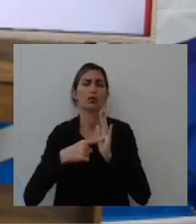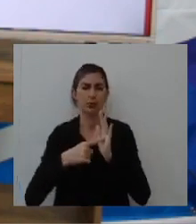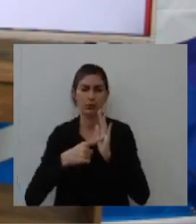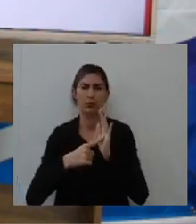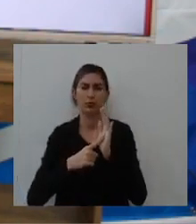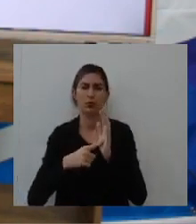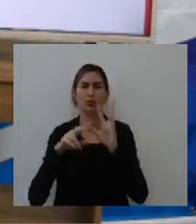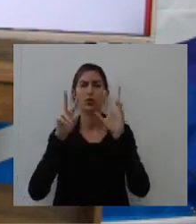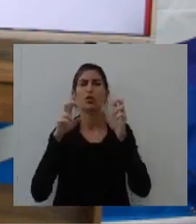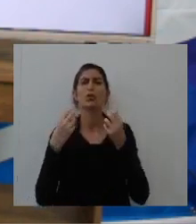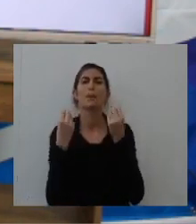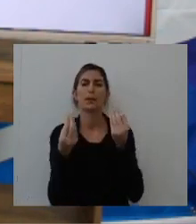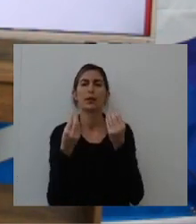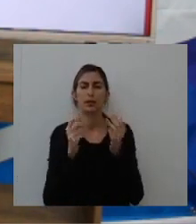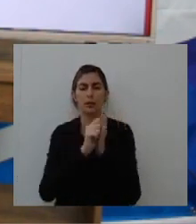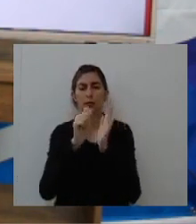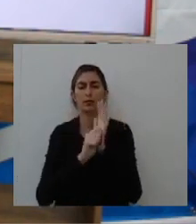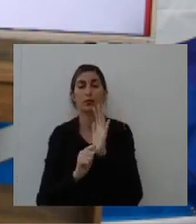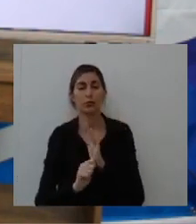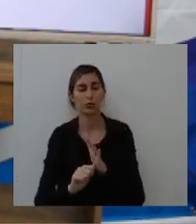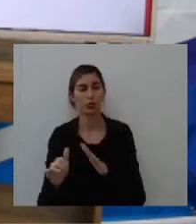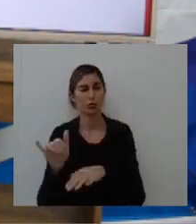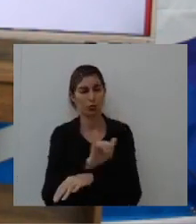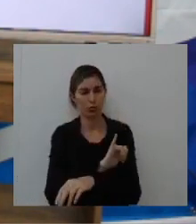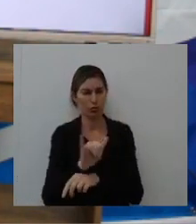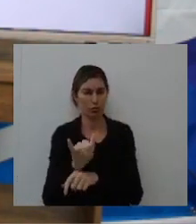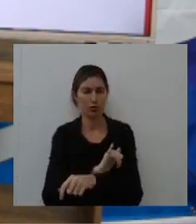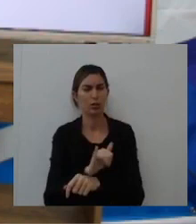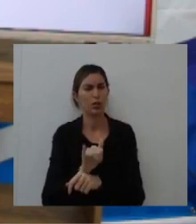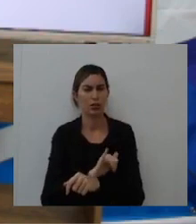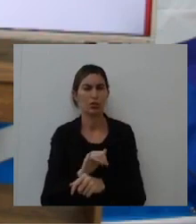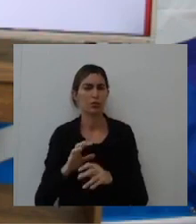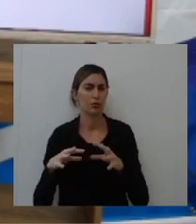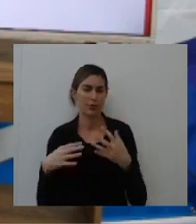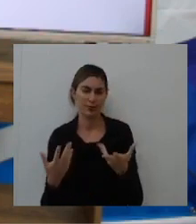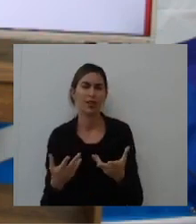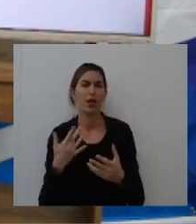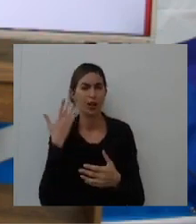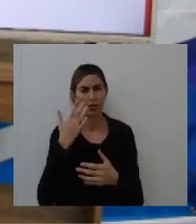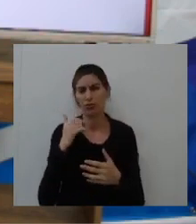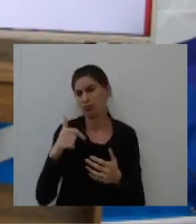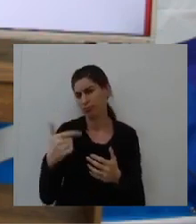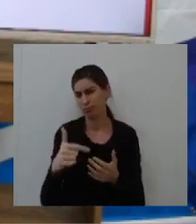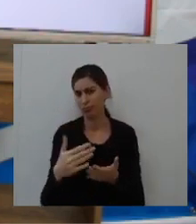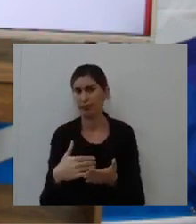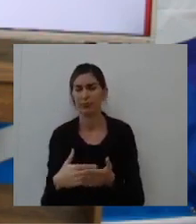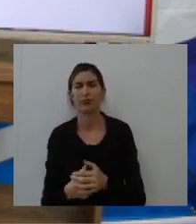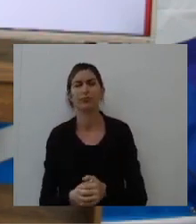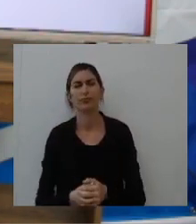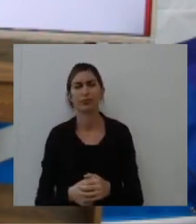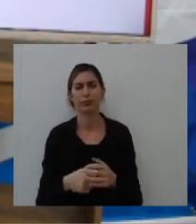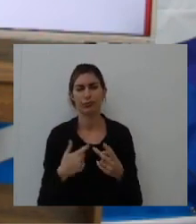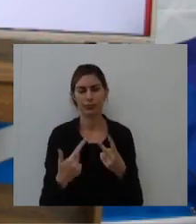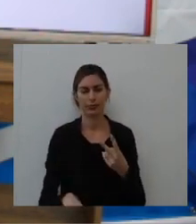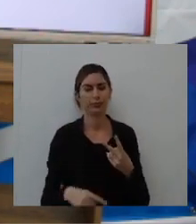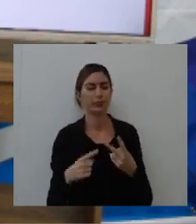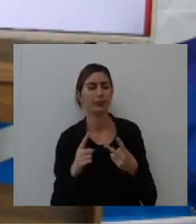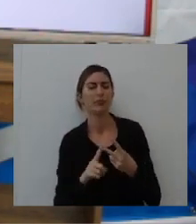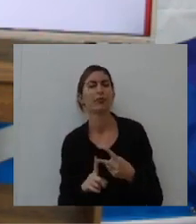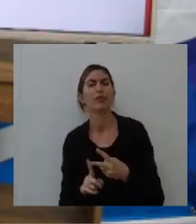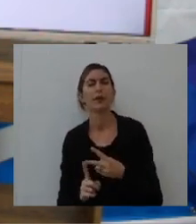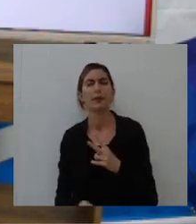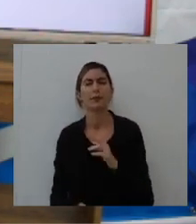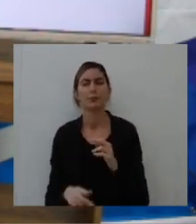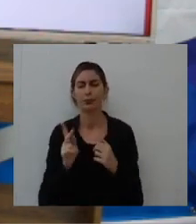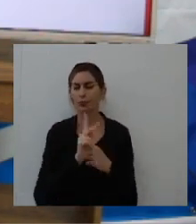sendo escrito. Mas assim, uma estratégia, um livro com todas as estratégias, eu acho que não tem não. Olha só. E agora